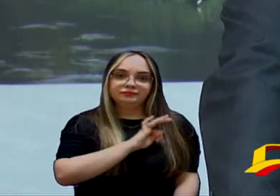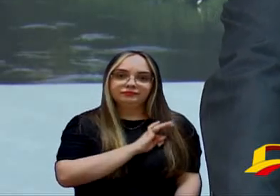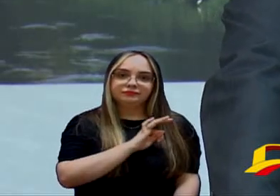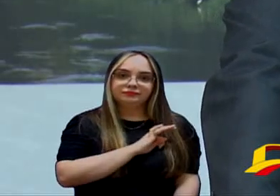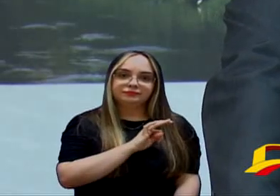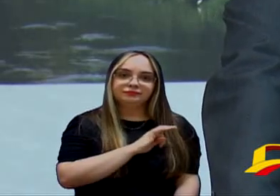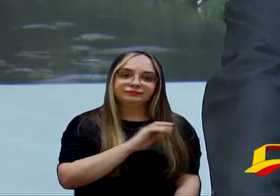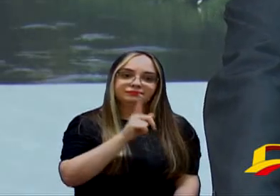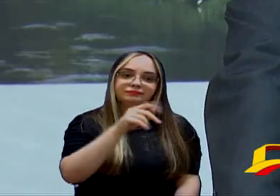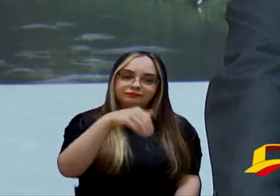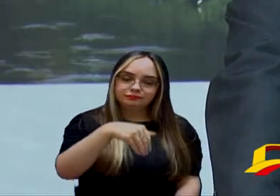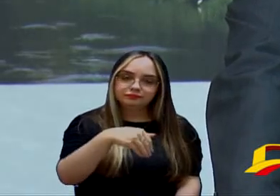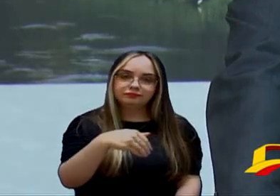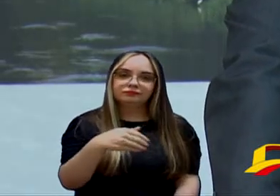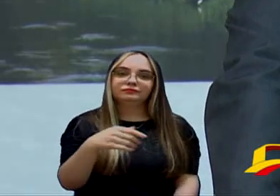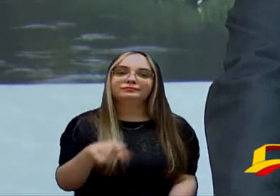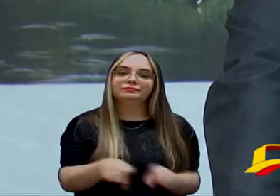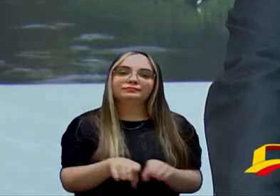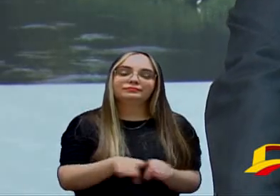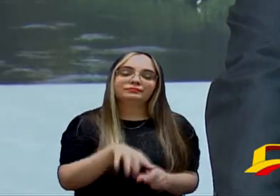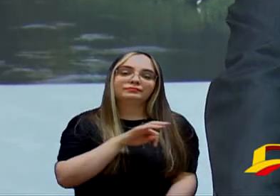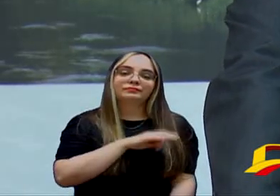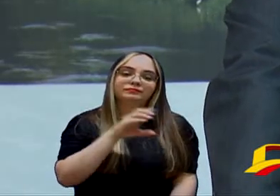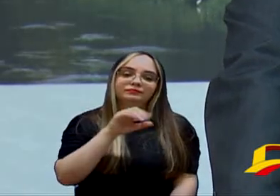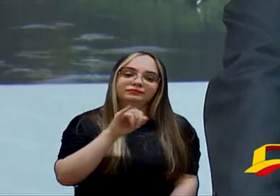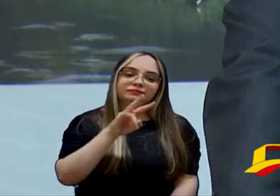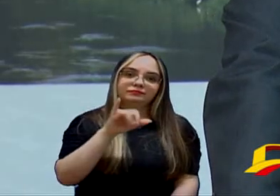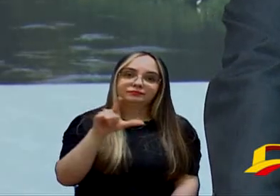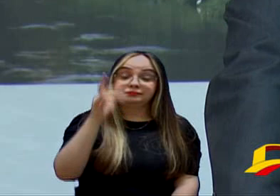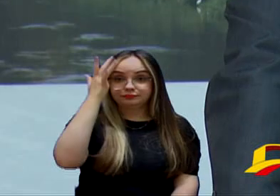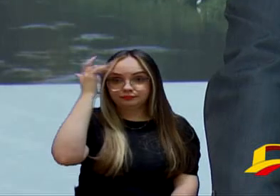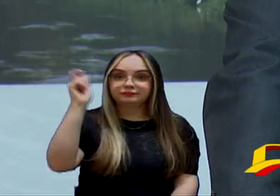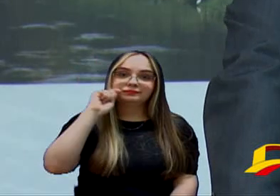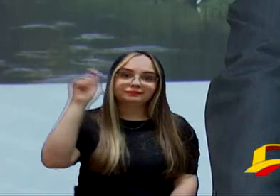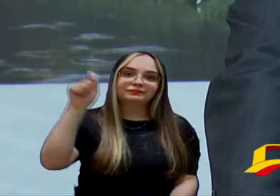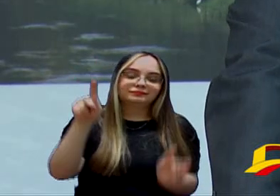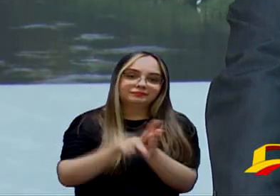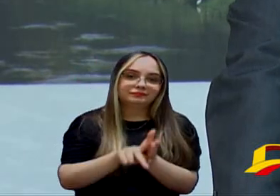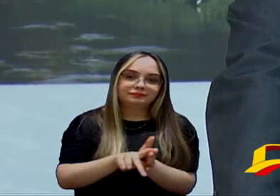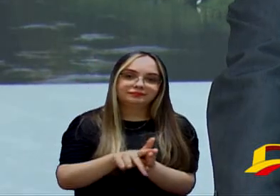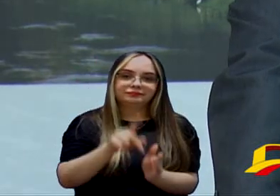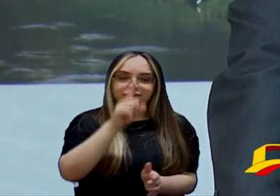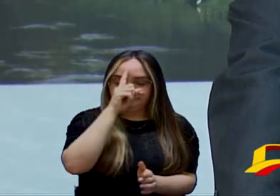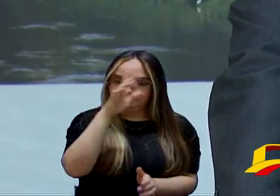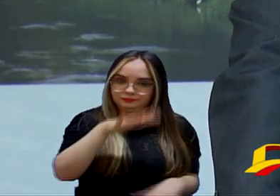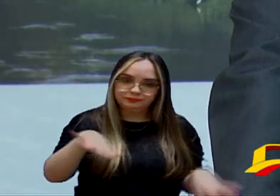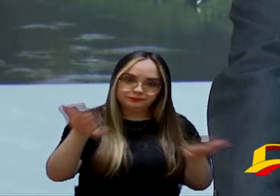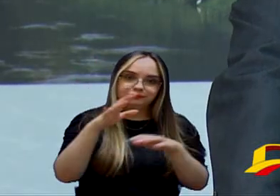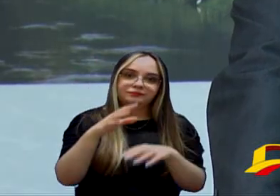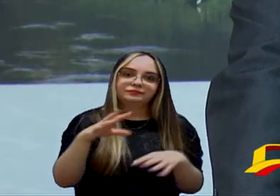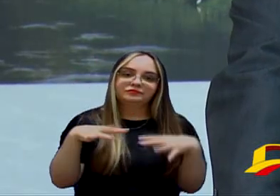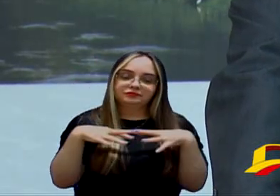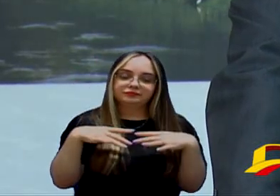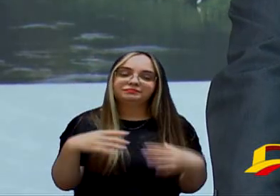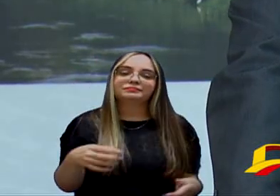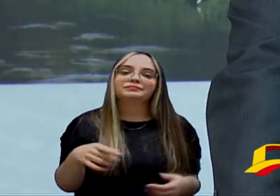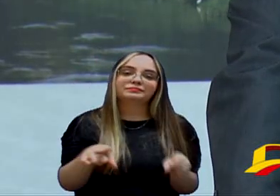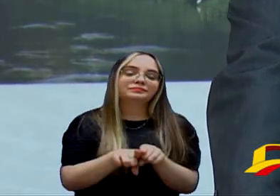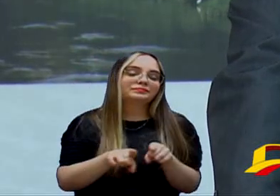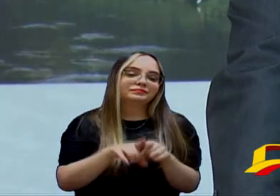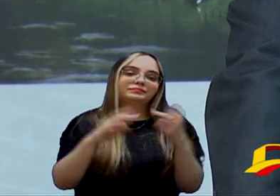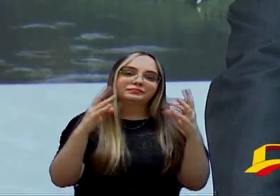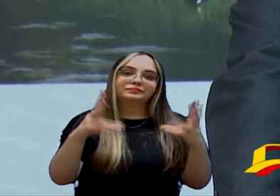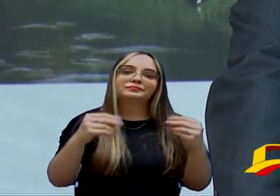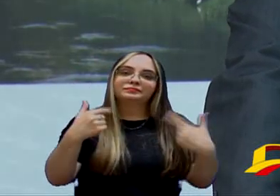Militar Polícia Civil também o dia Tiradentes amanhã feriado nacional e também a todos os servidores